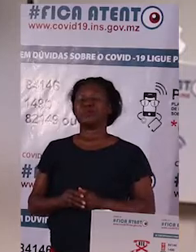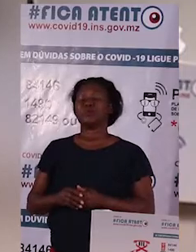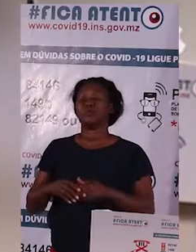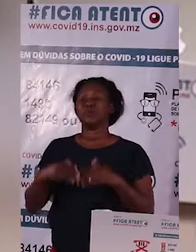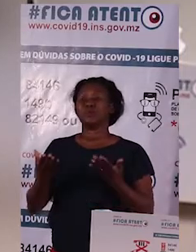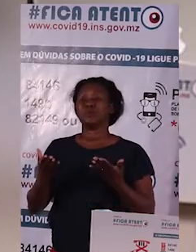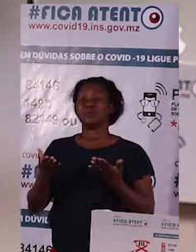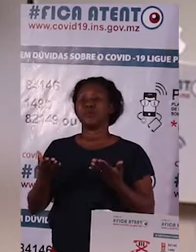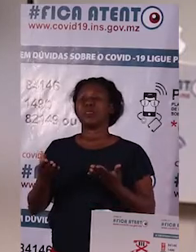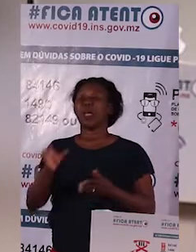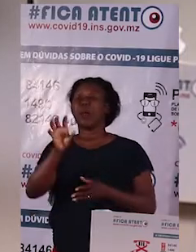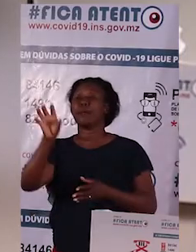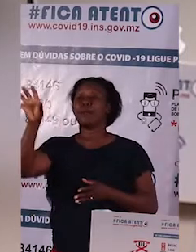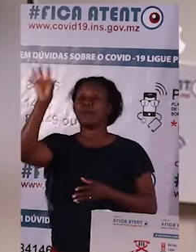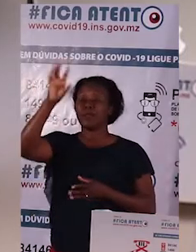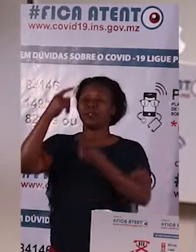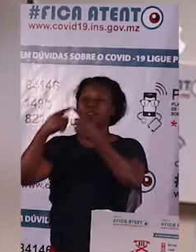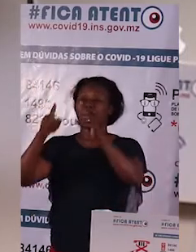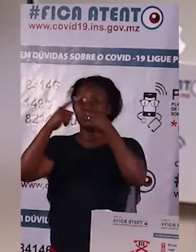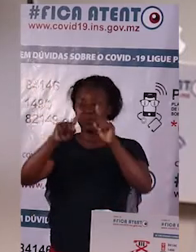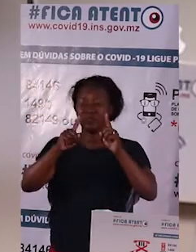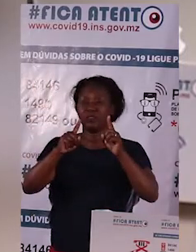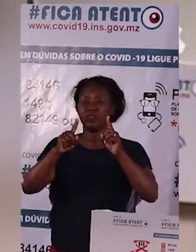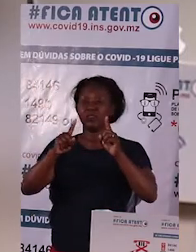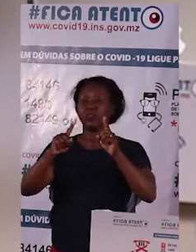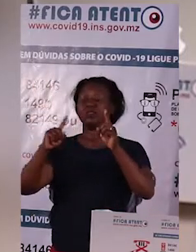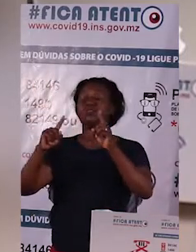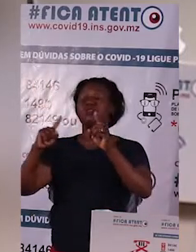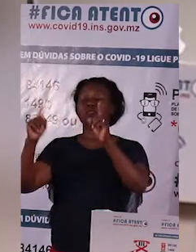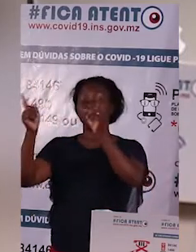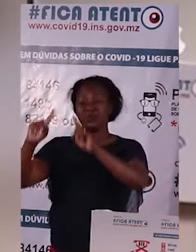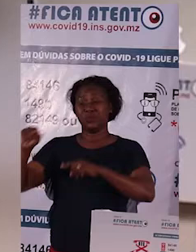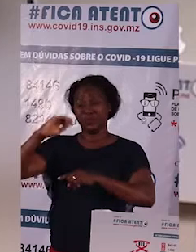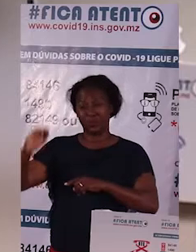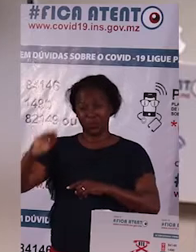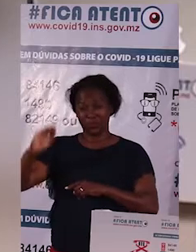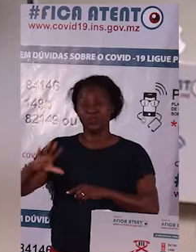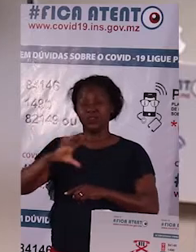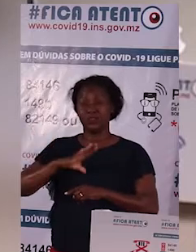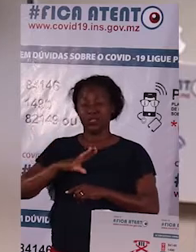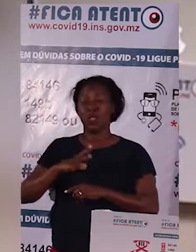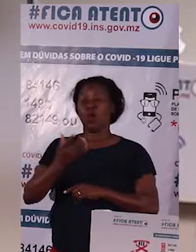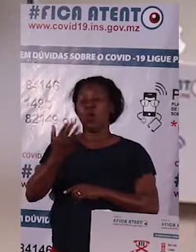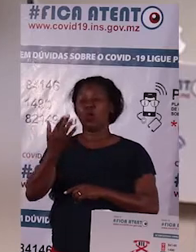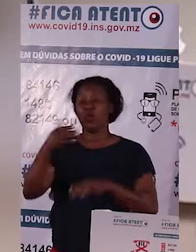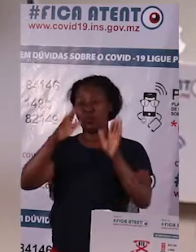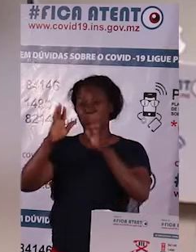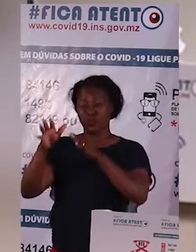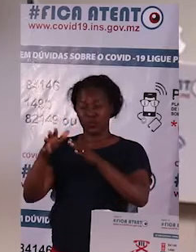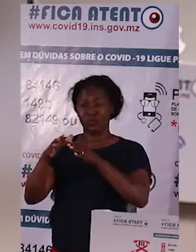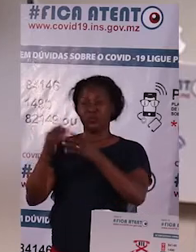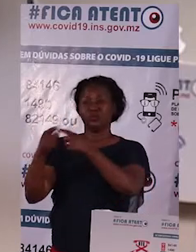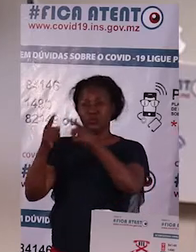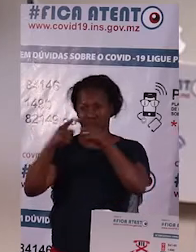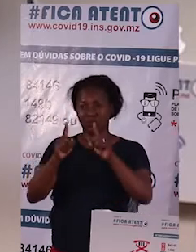Como os vários países da região têm um número de habitantes que é diferente, nós aqui apresentamos